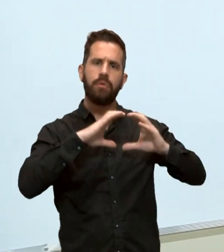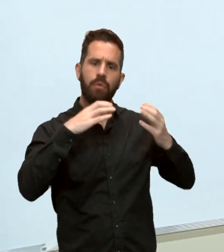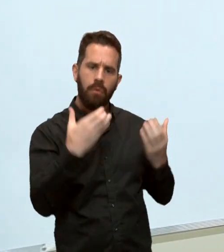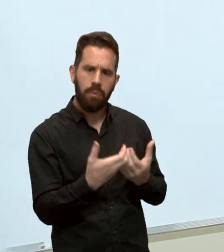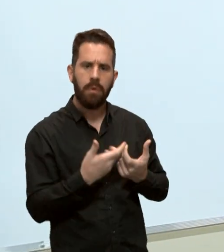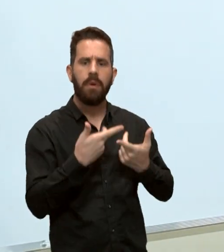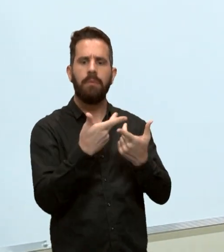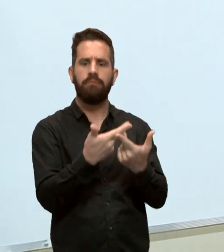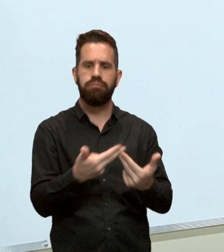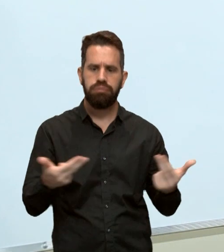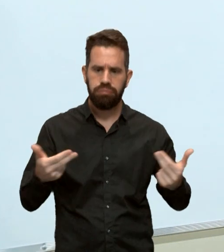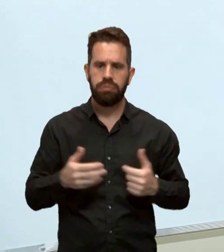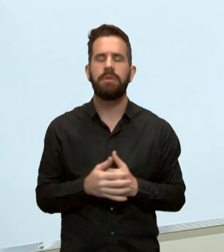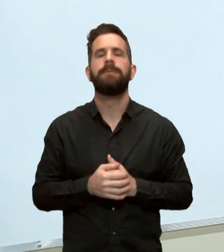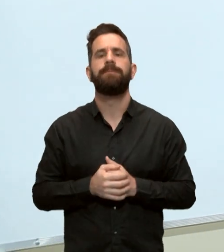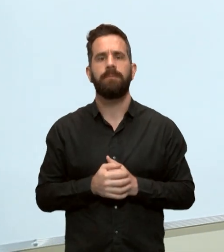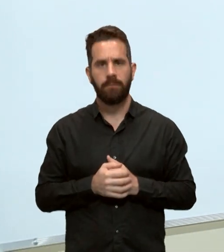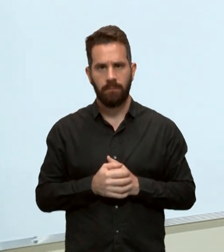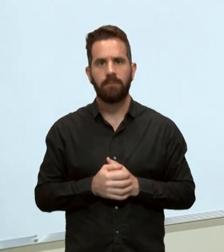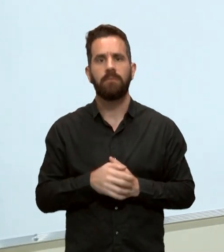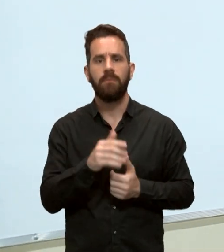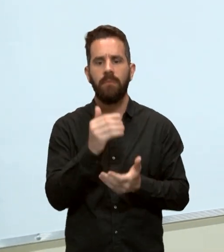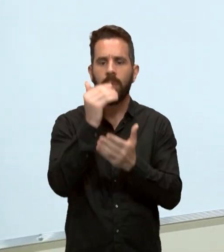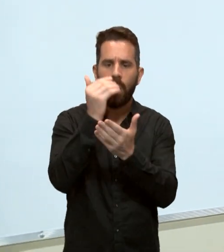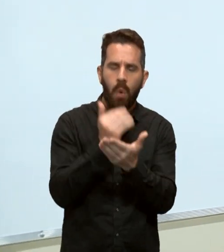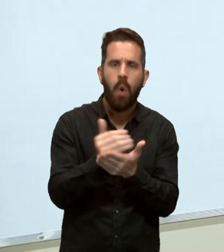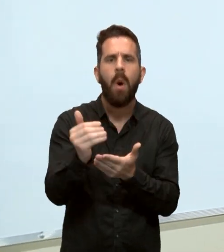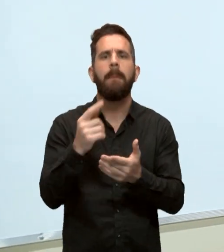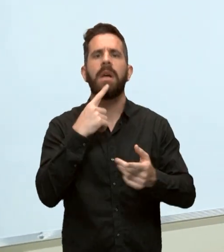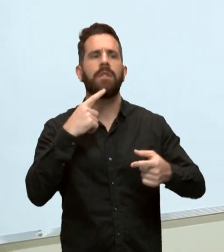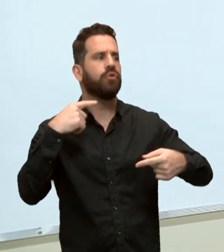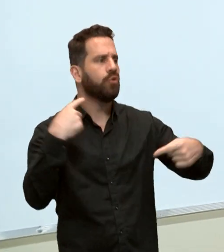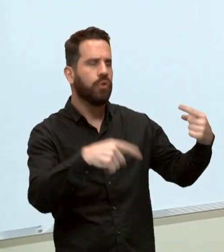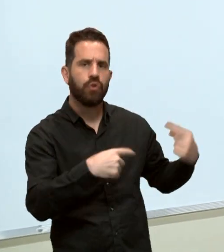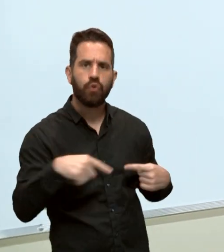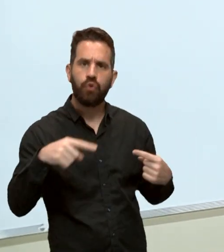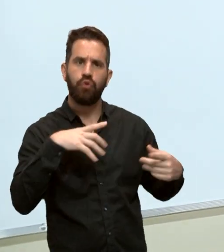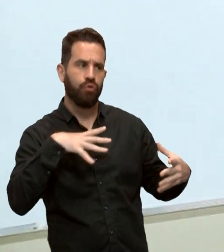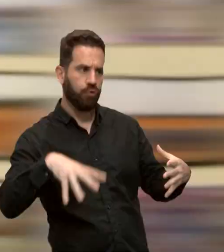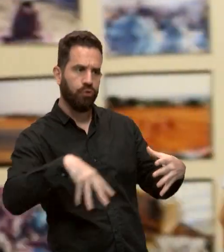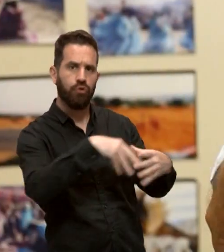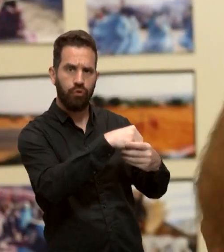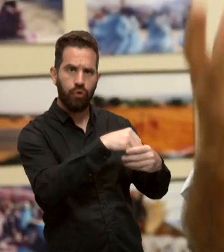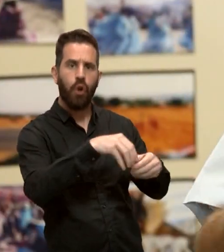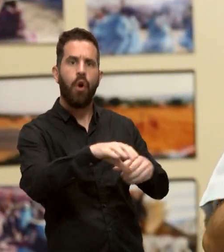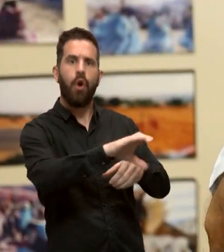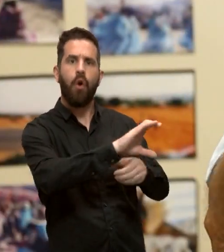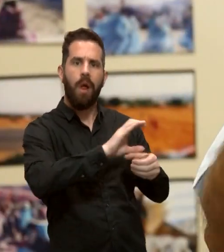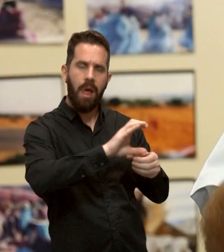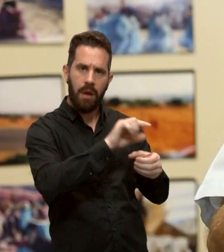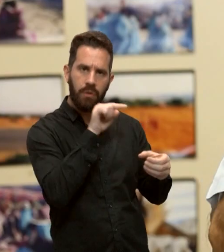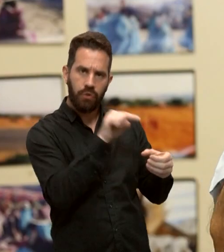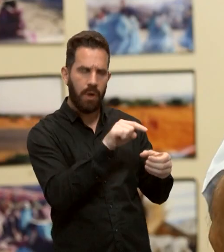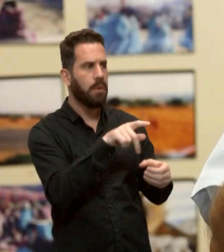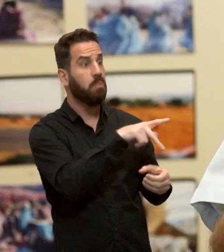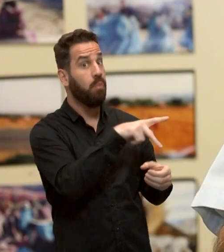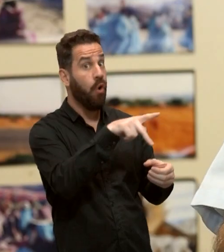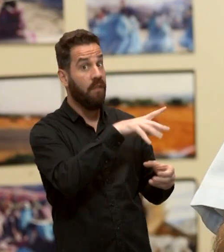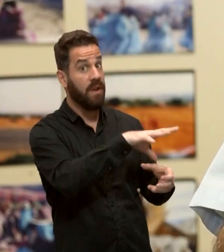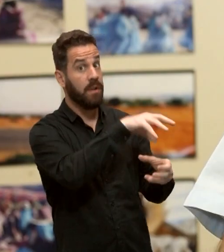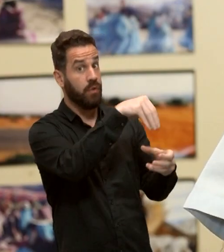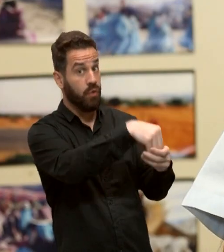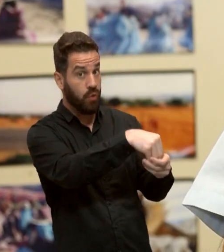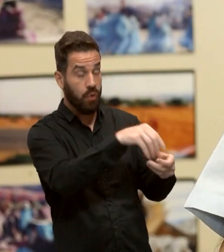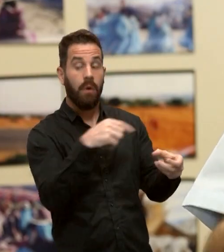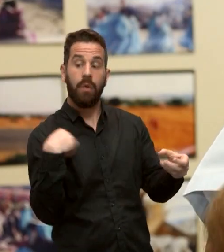E passamos a discutir com o colegiado do curso de Ciências Sociais, os professores que integravam o colegiado